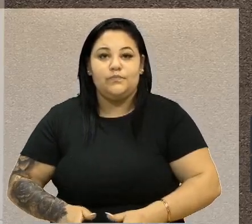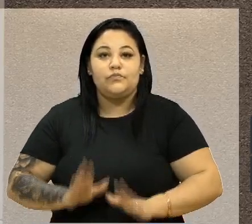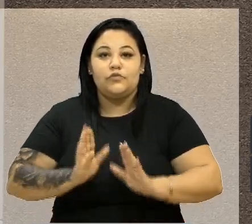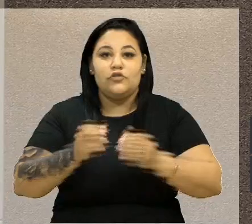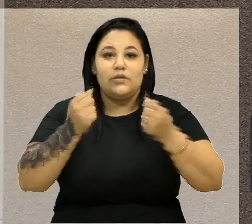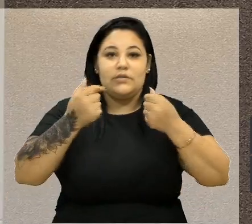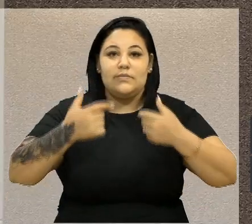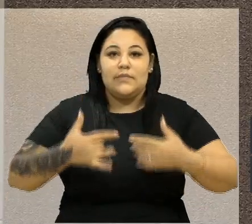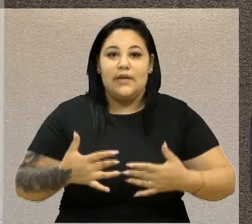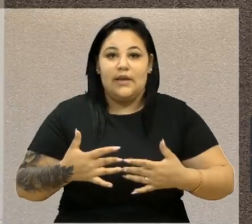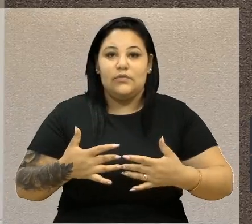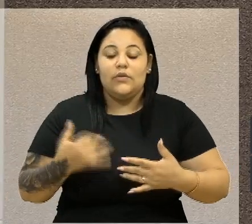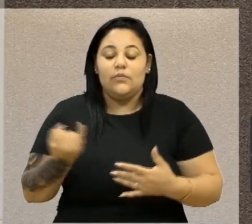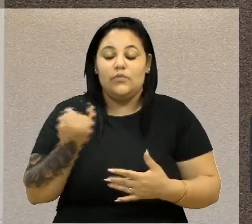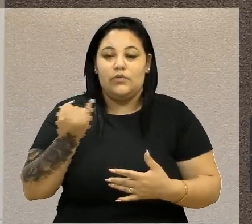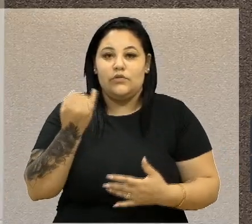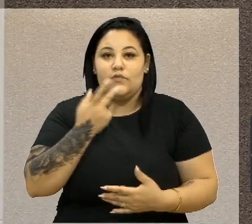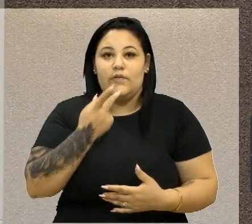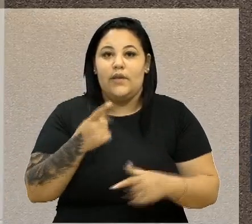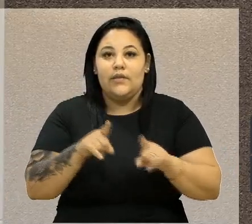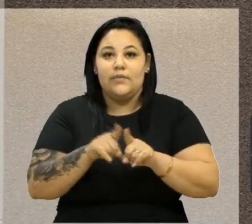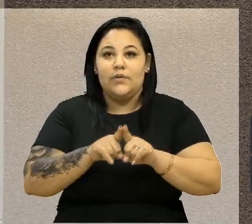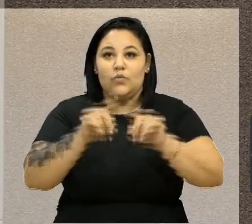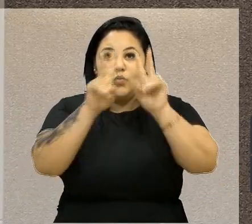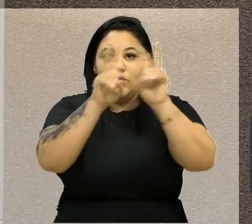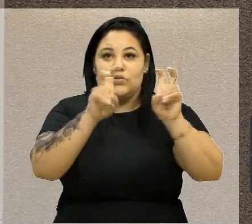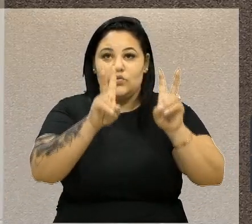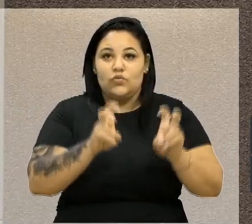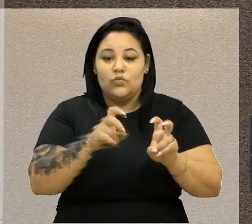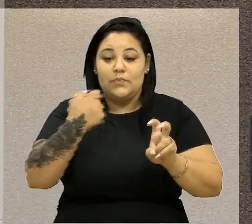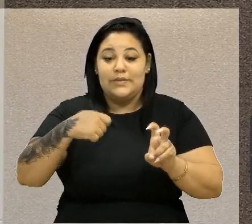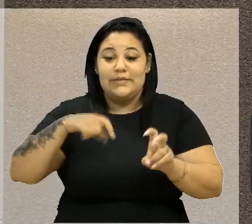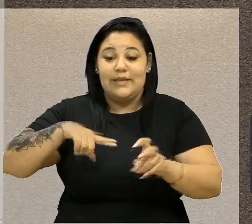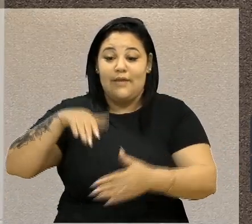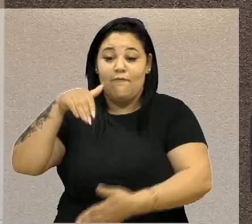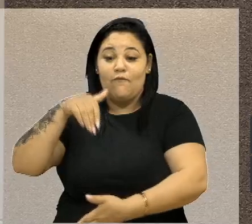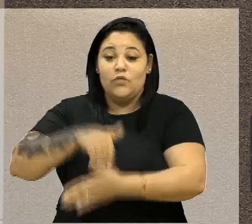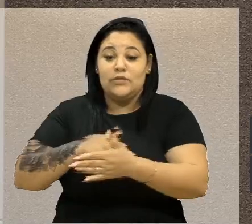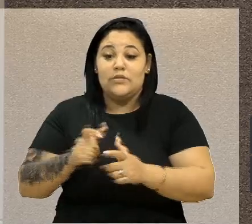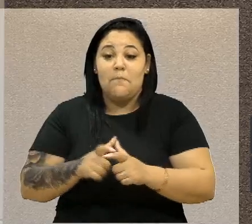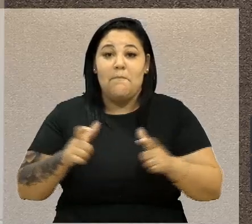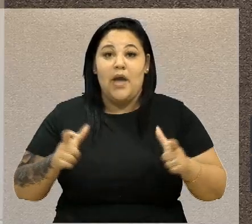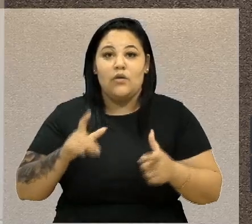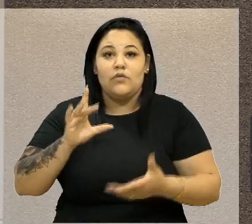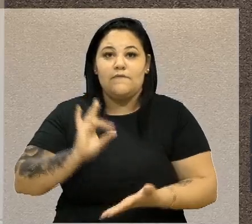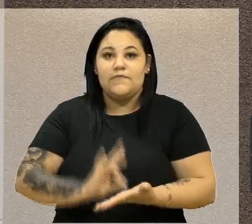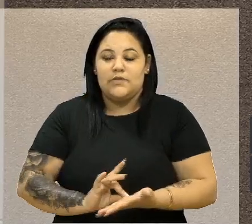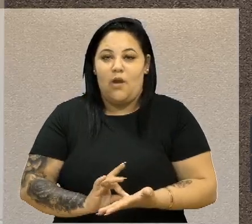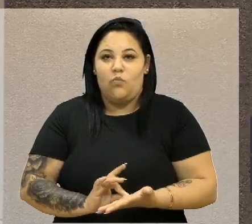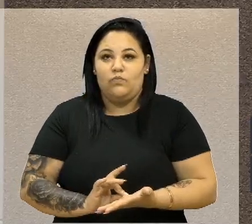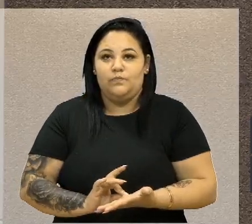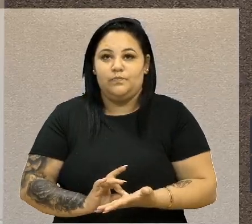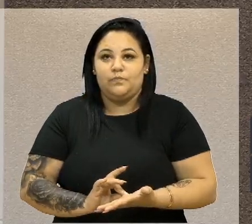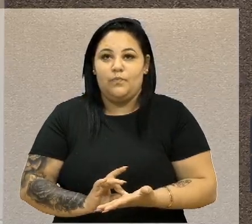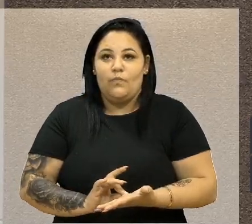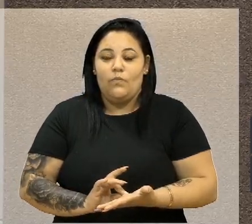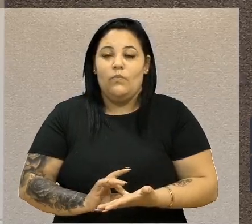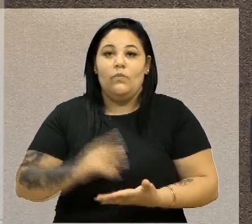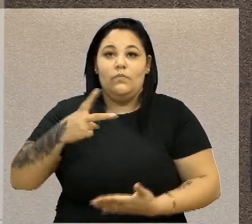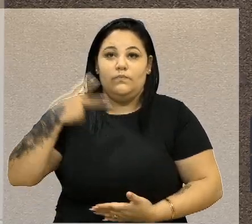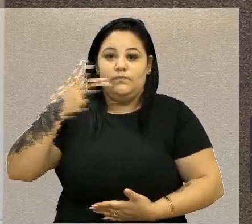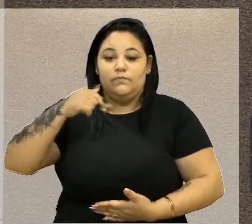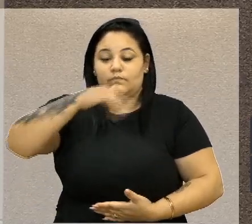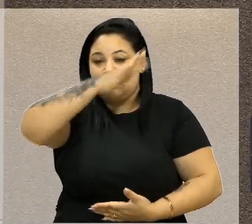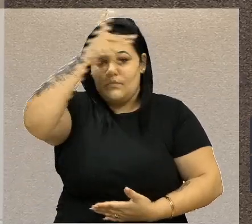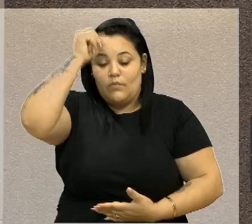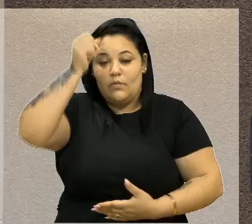cabe ressalva de que essa matéria exige quórum de maioria qualificada, ou seja, voto de 2/3 dos membros da Câmara Municipal